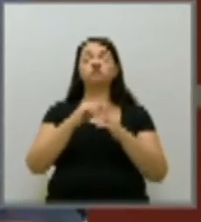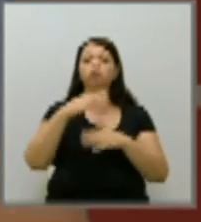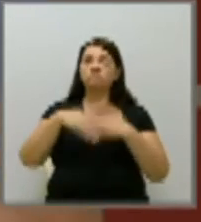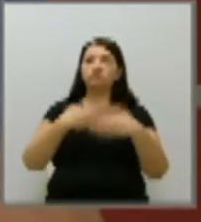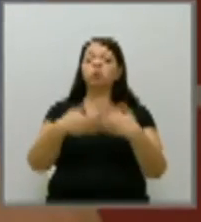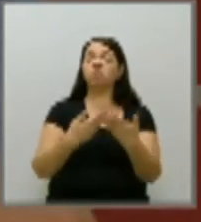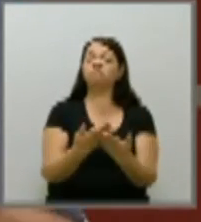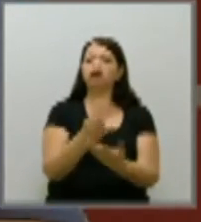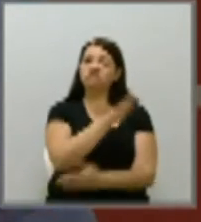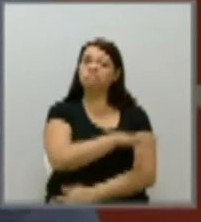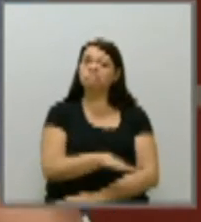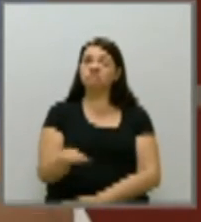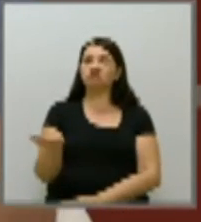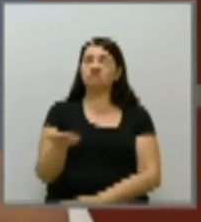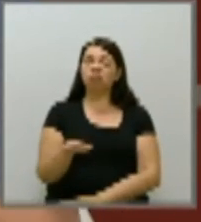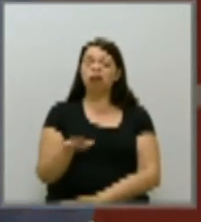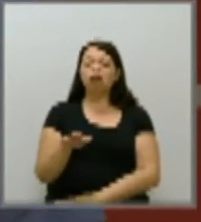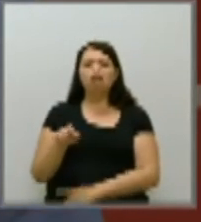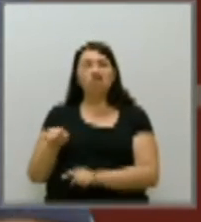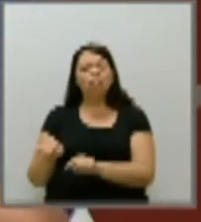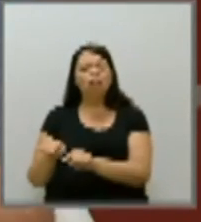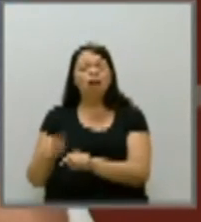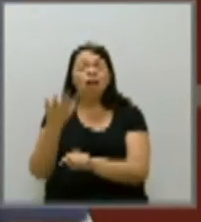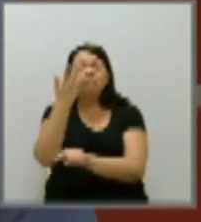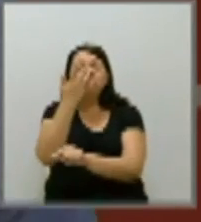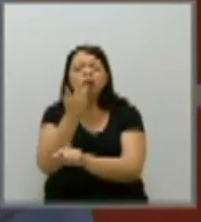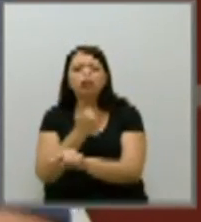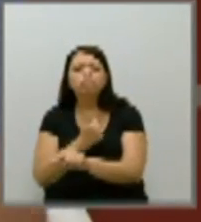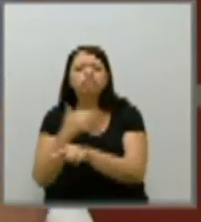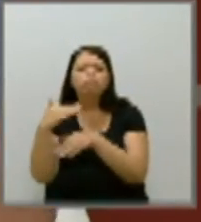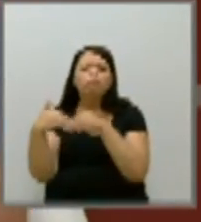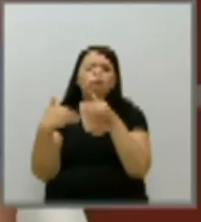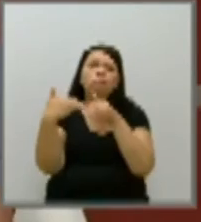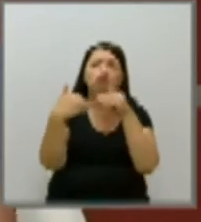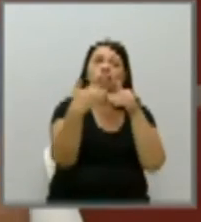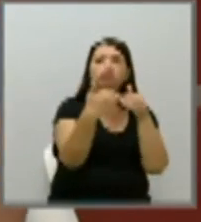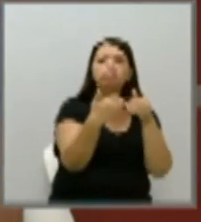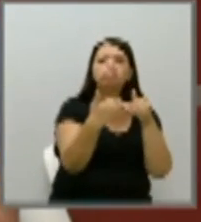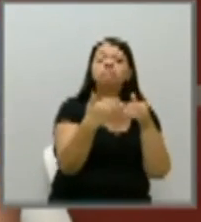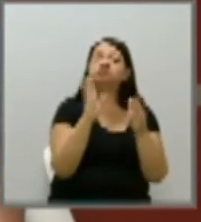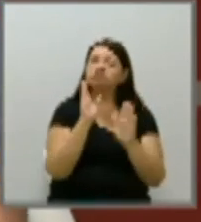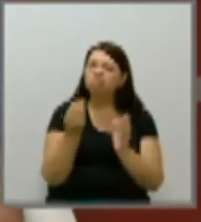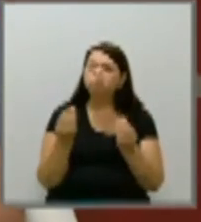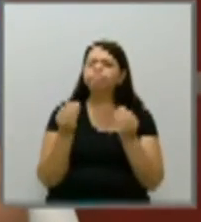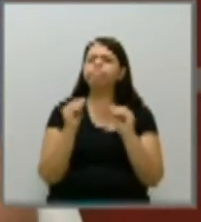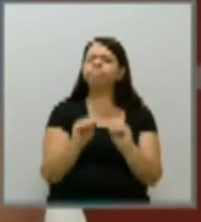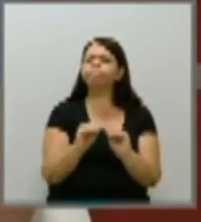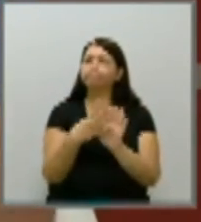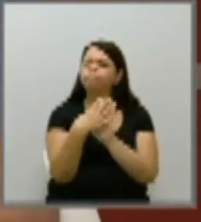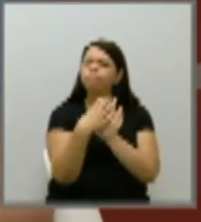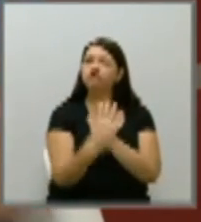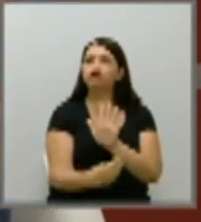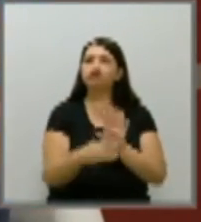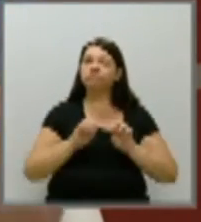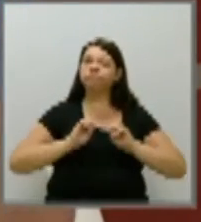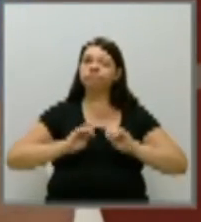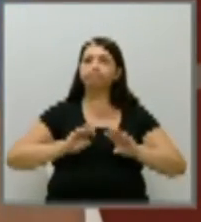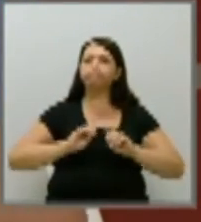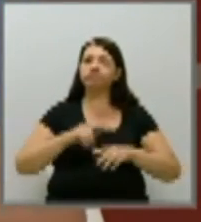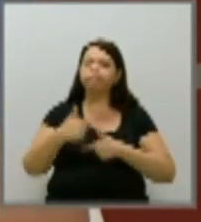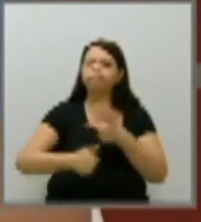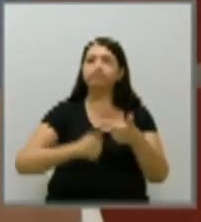nossas crianças. Lá, desde o ensino infantil, da educação infantil, a gente paute esse modelo educacional, que